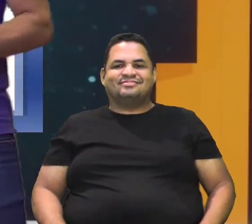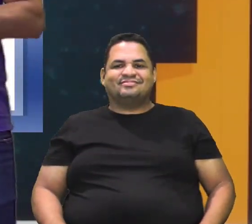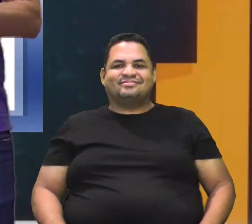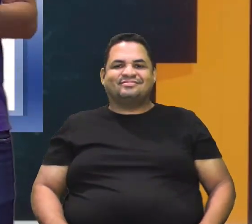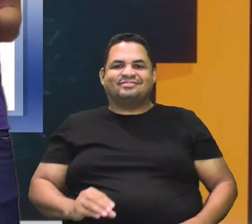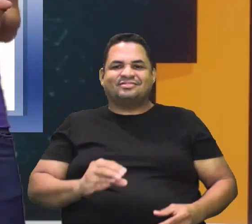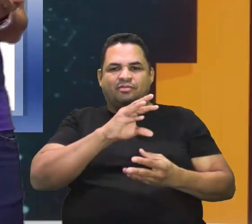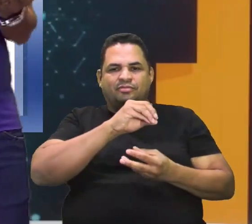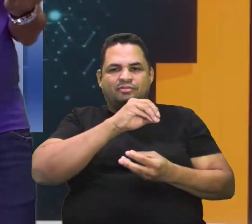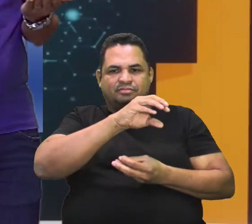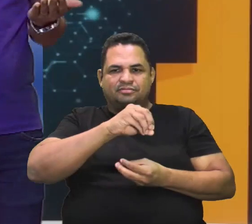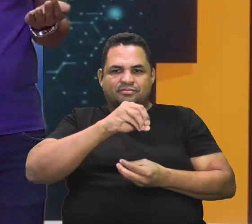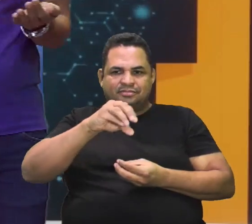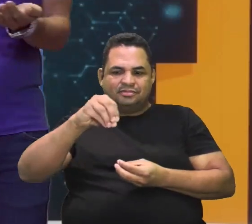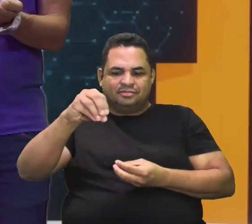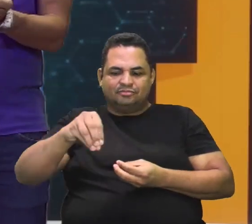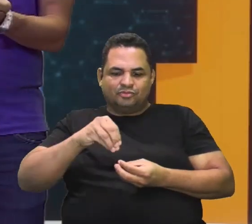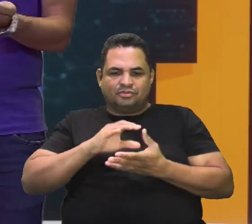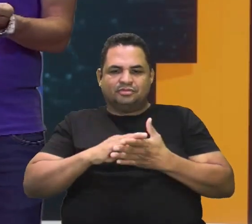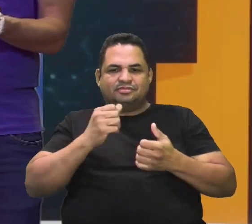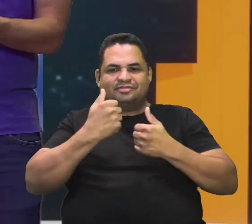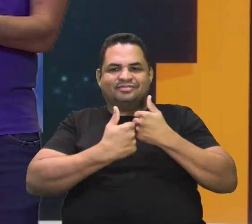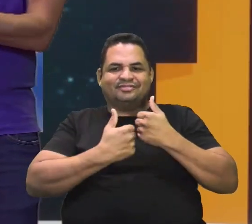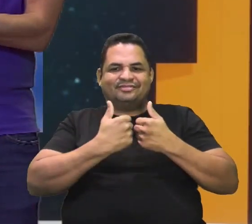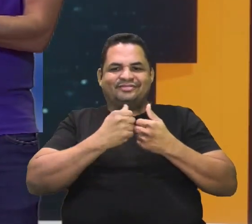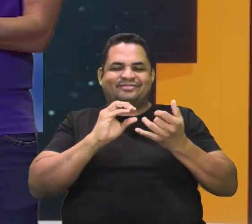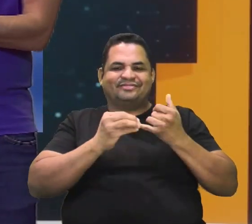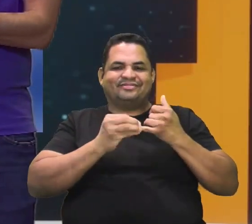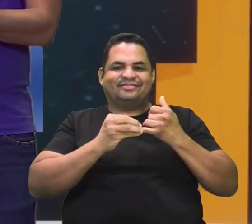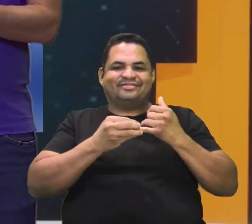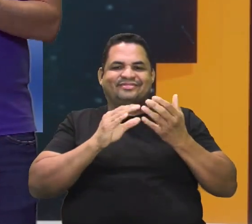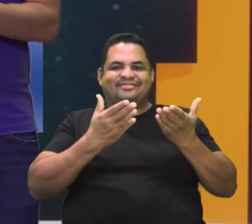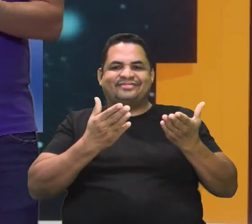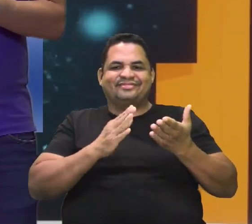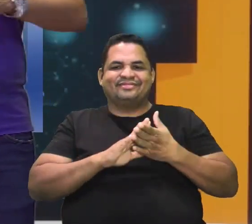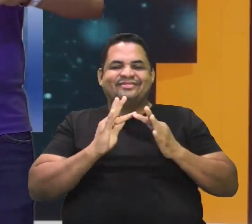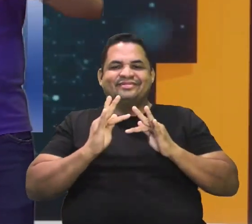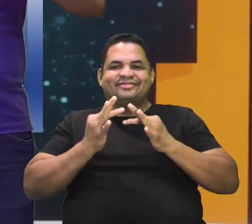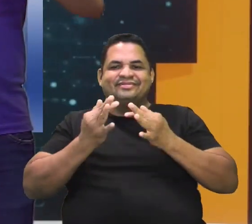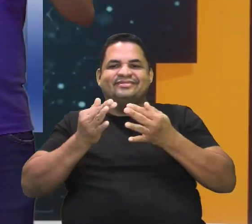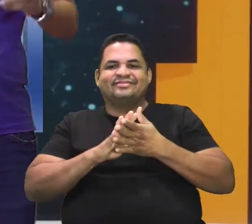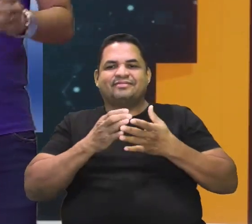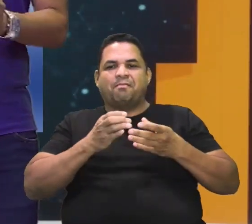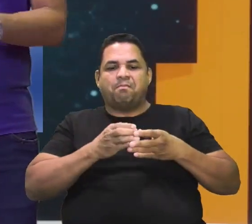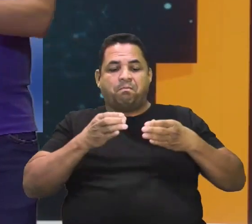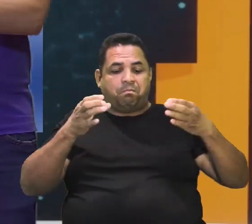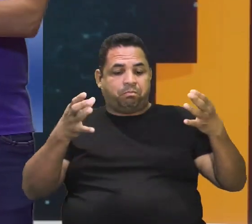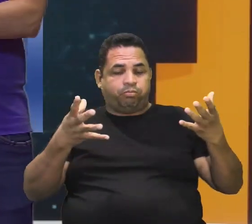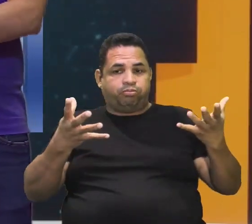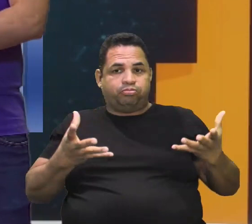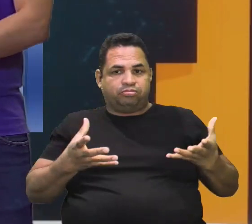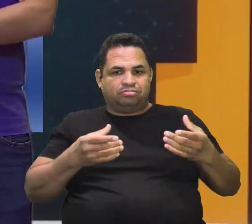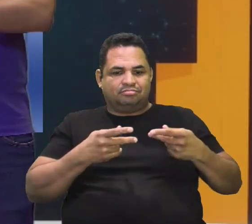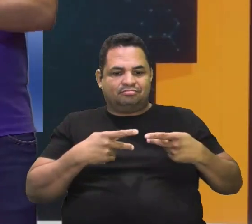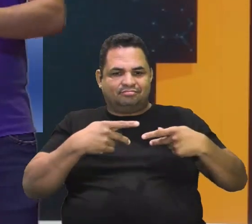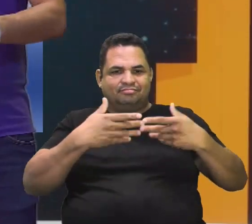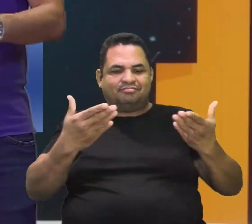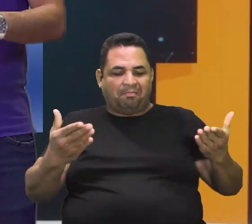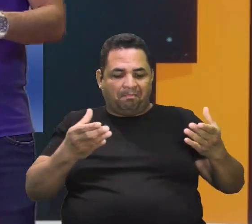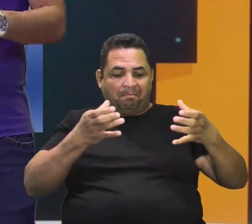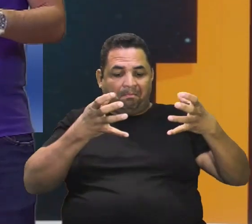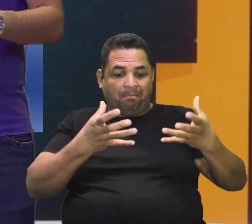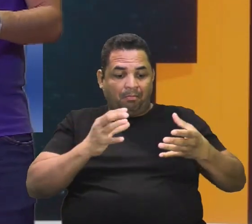assim, não, mas vou comer só um pouquinho. Você pega um pouquinho do arroz, um pouquinho do feijão, um pouquinho do mandioca, No final, esse pouquinho vira